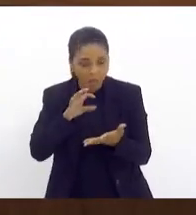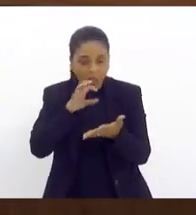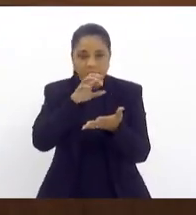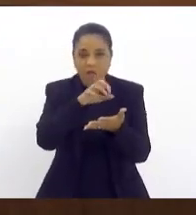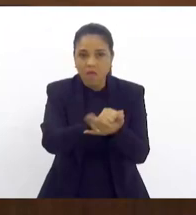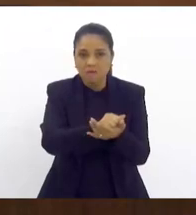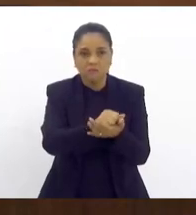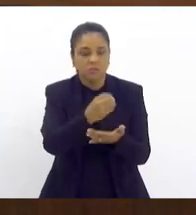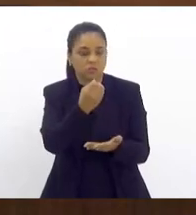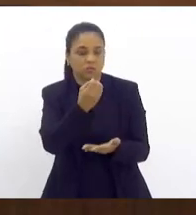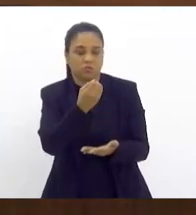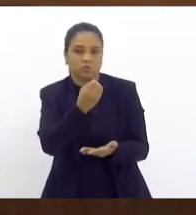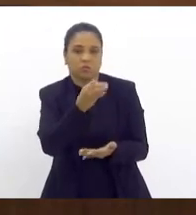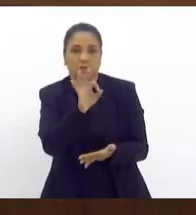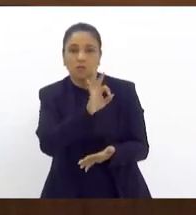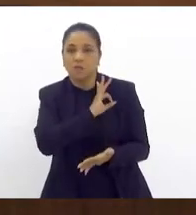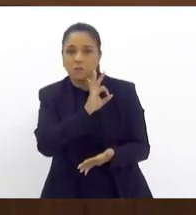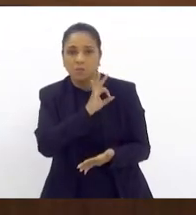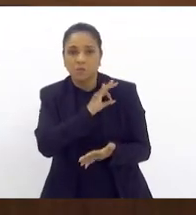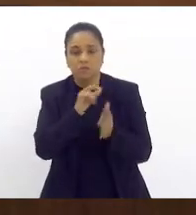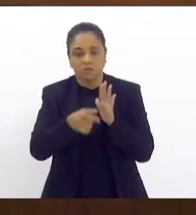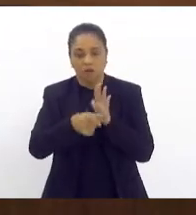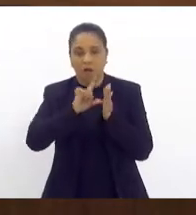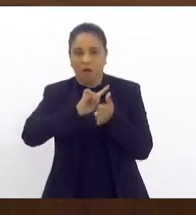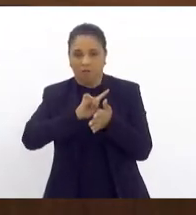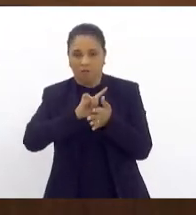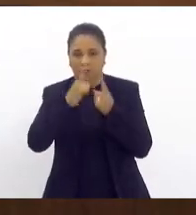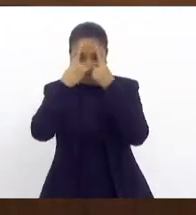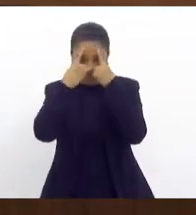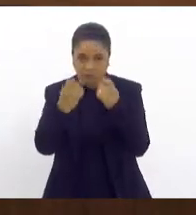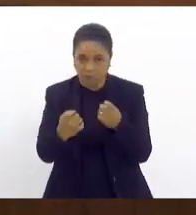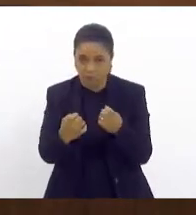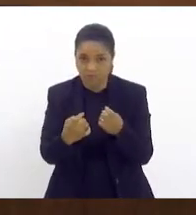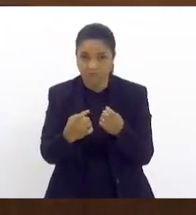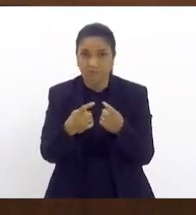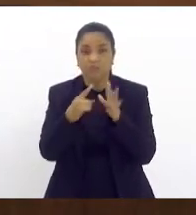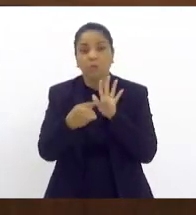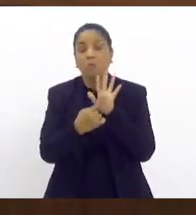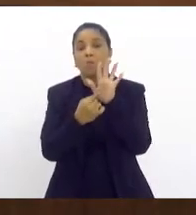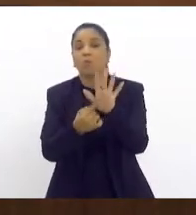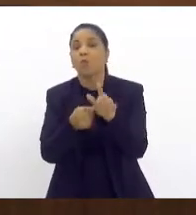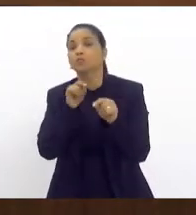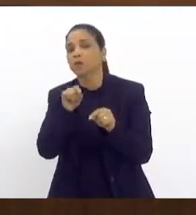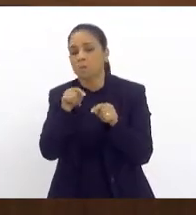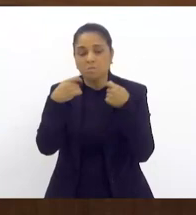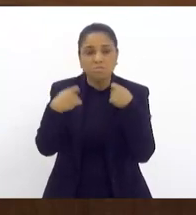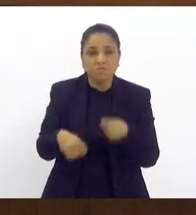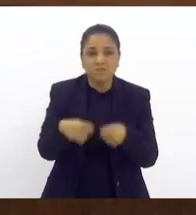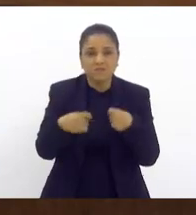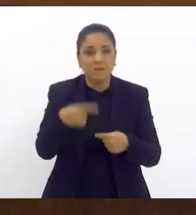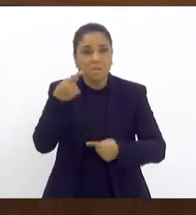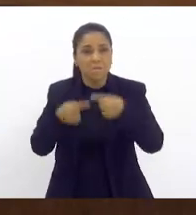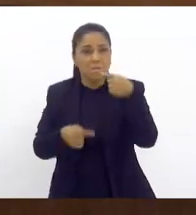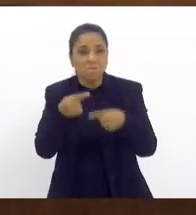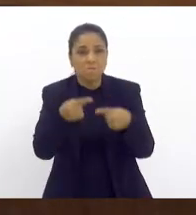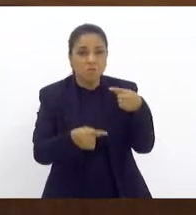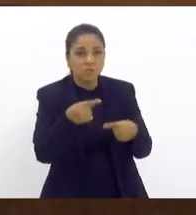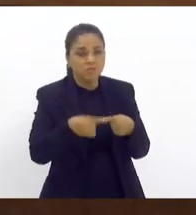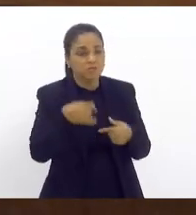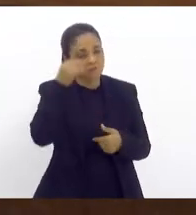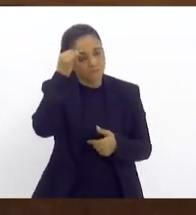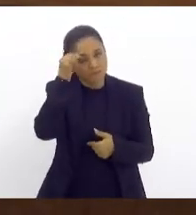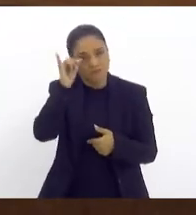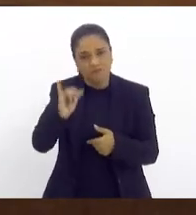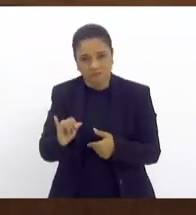da violência que elas sofreram antes então Isso demonstra o quanto que precisamos de políticas para prevenção